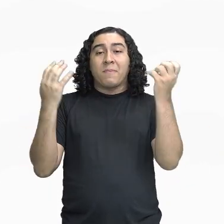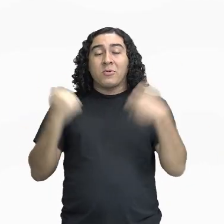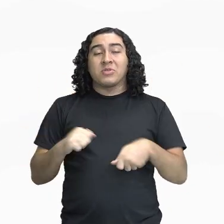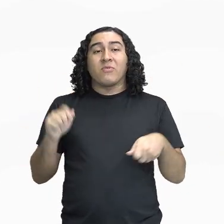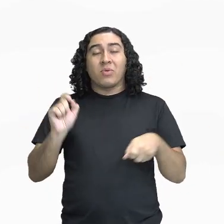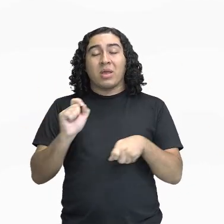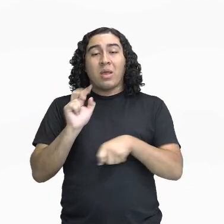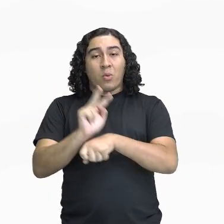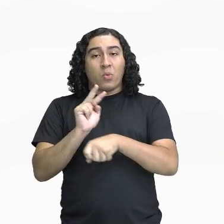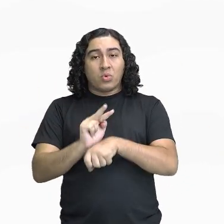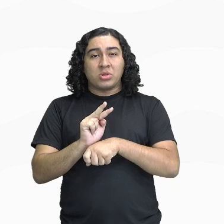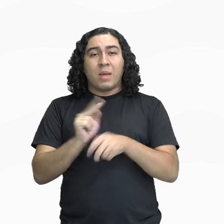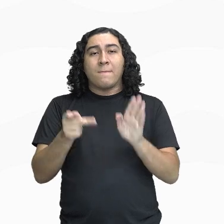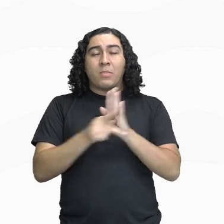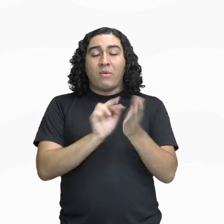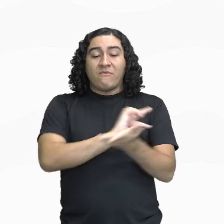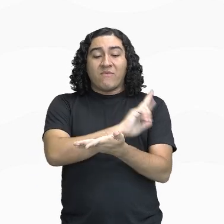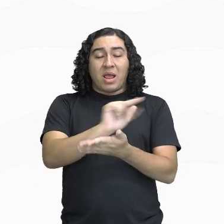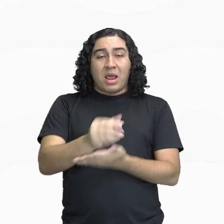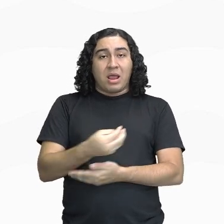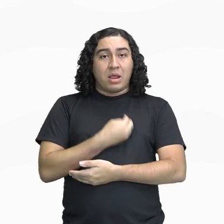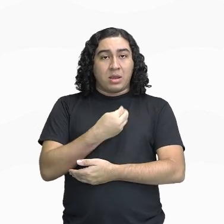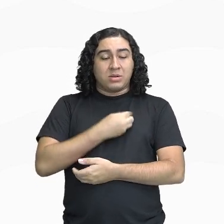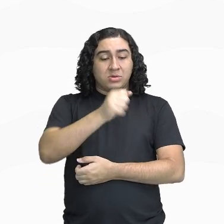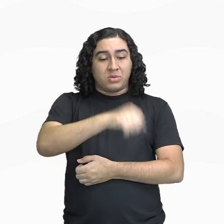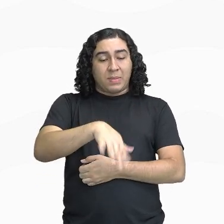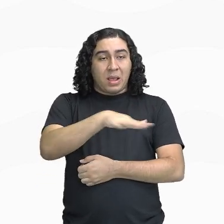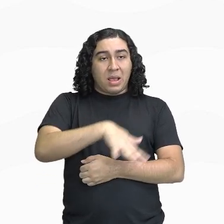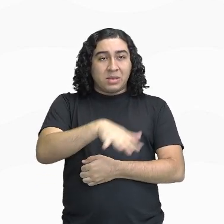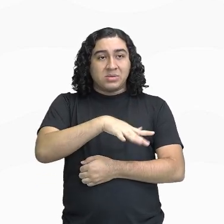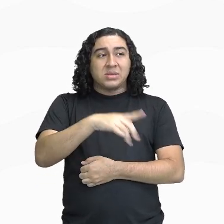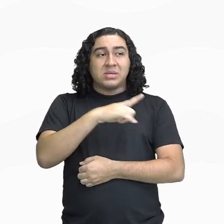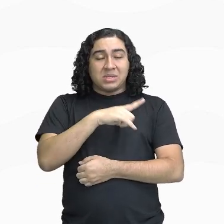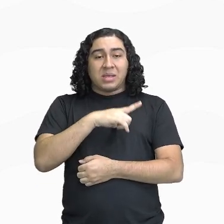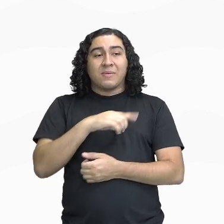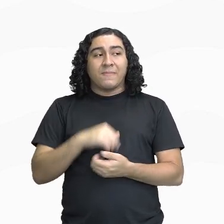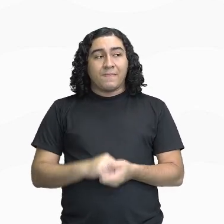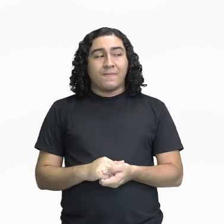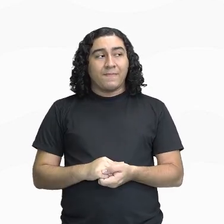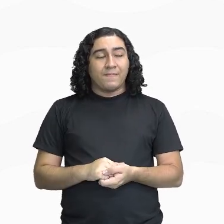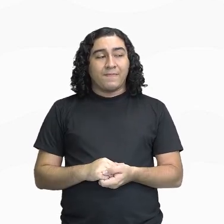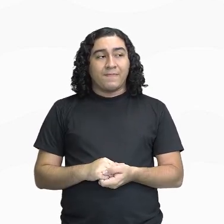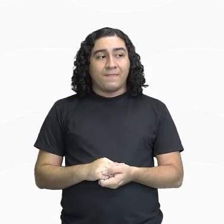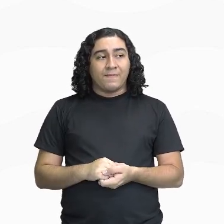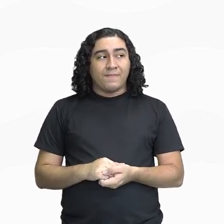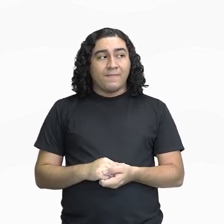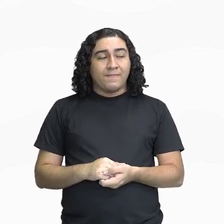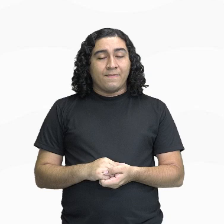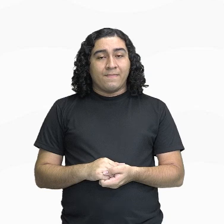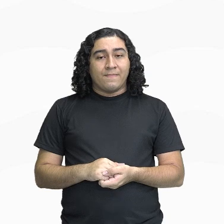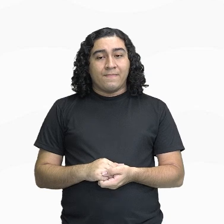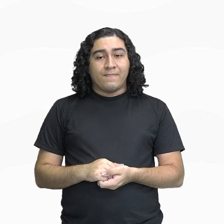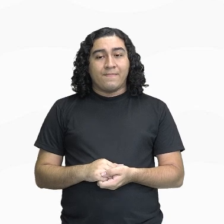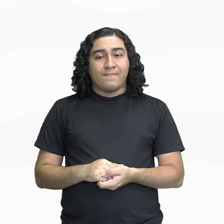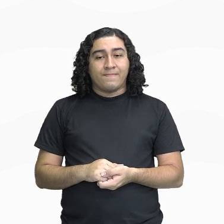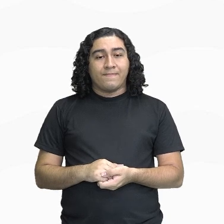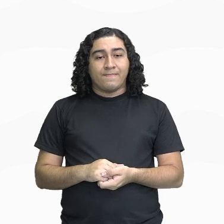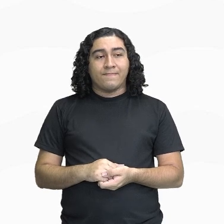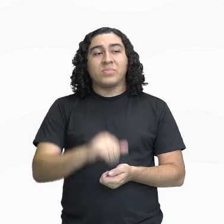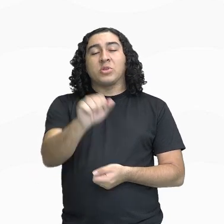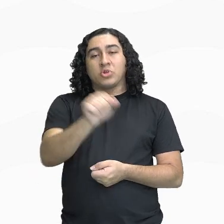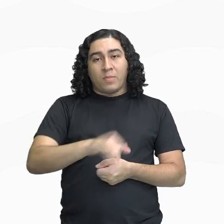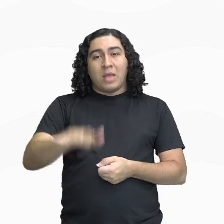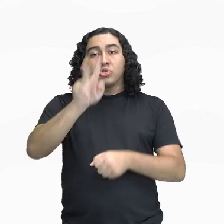monitoramento da biodiversidade em unidades... Em unidades de conservação. De